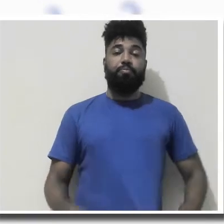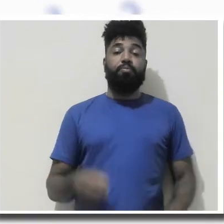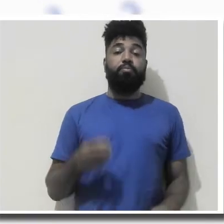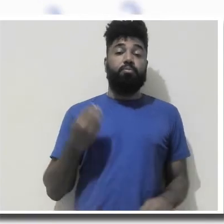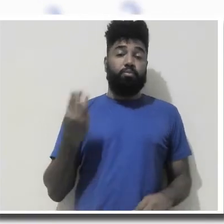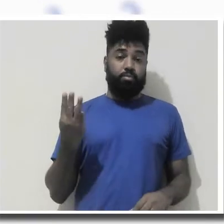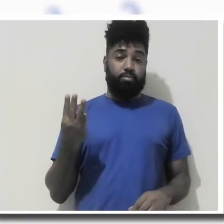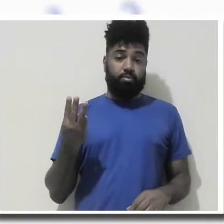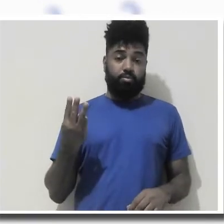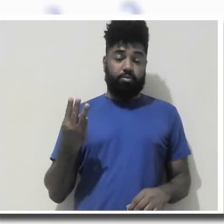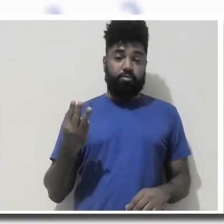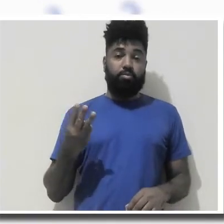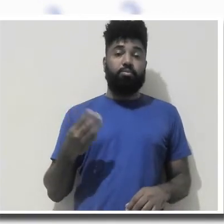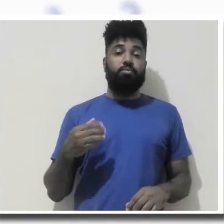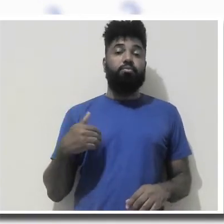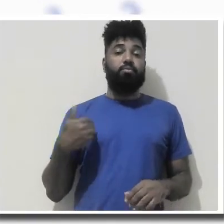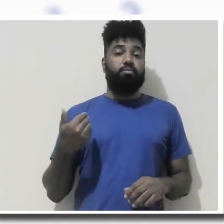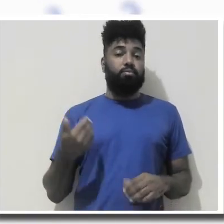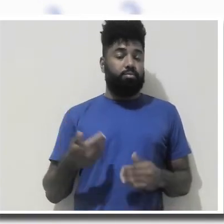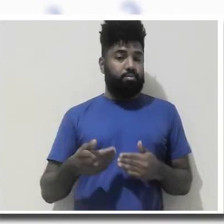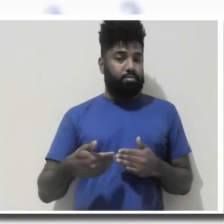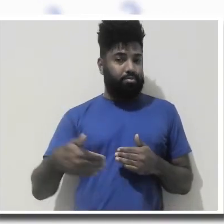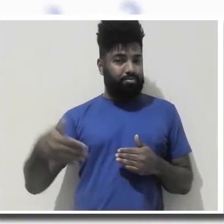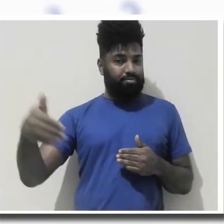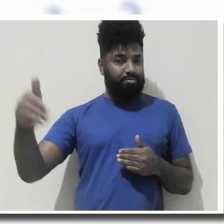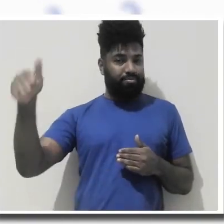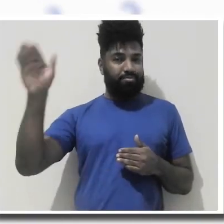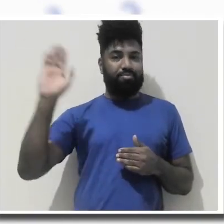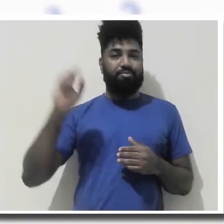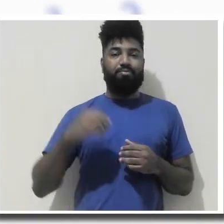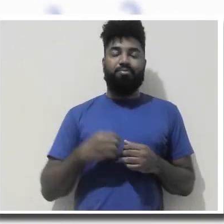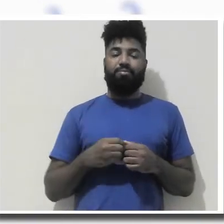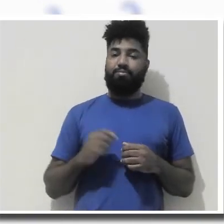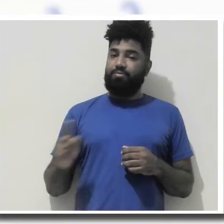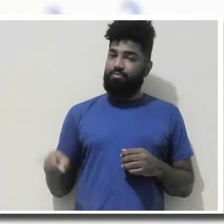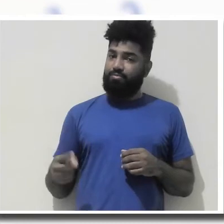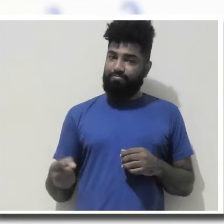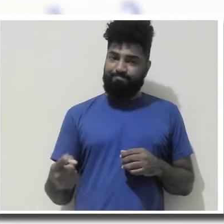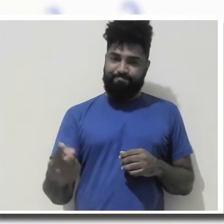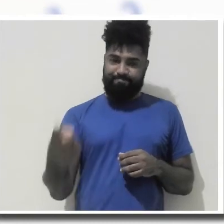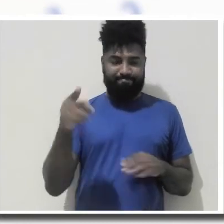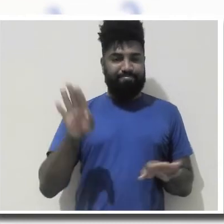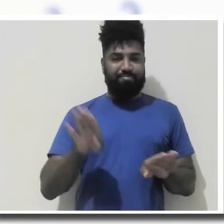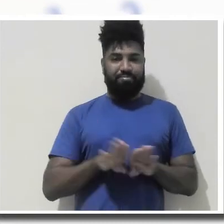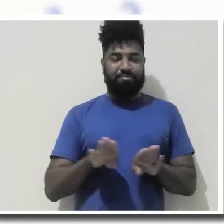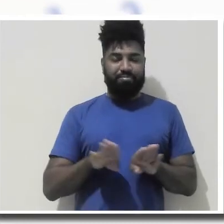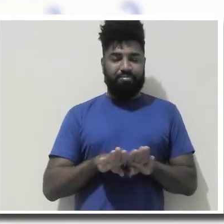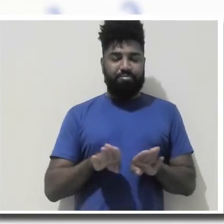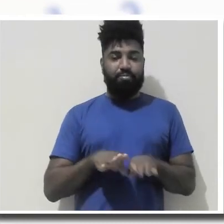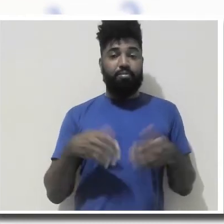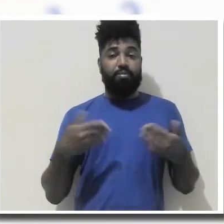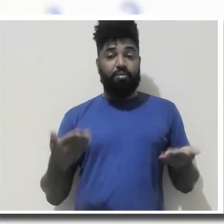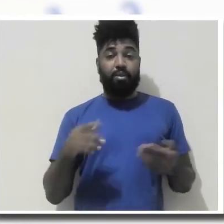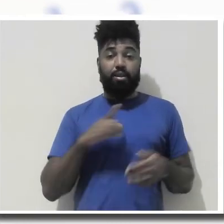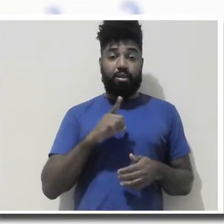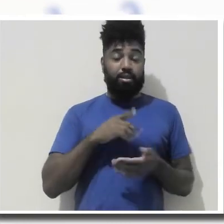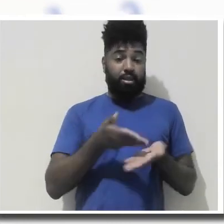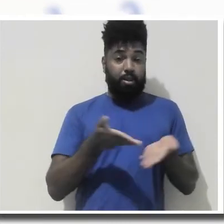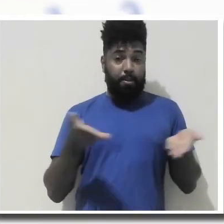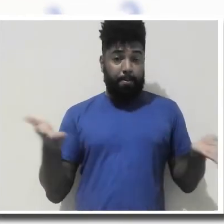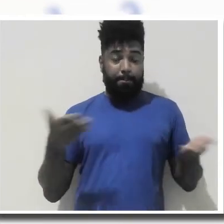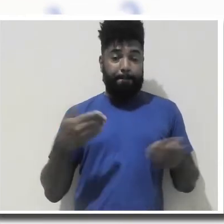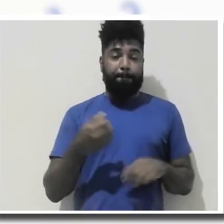3 e assim sucessivamente e infinitamente. Então temos aí